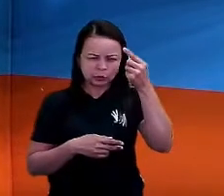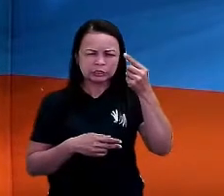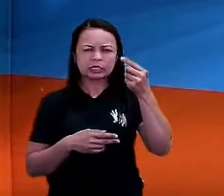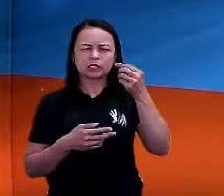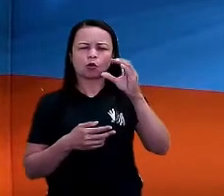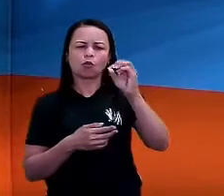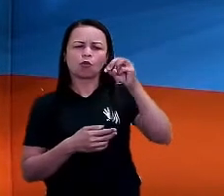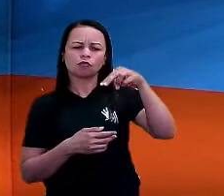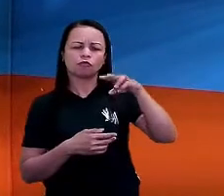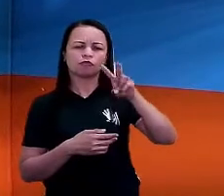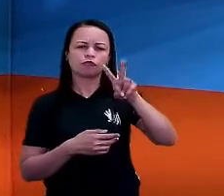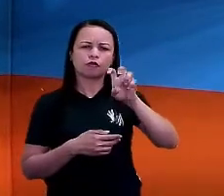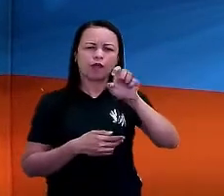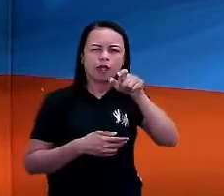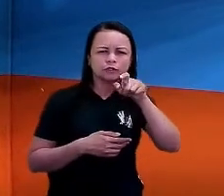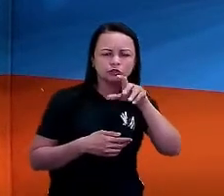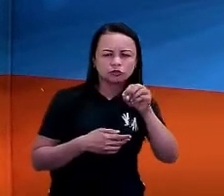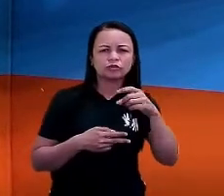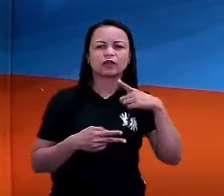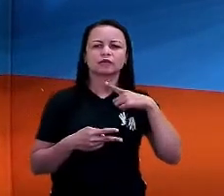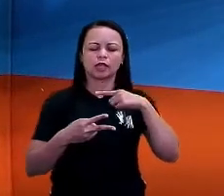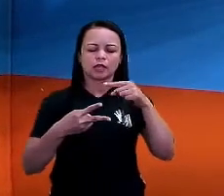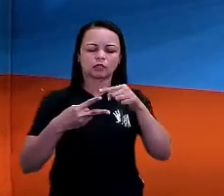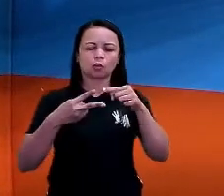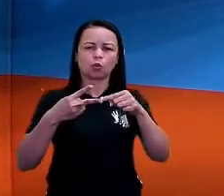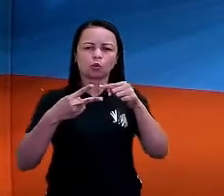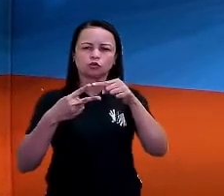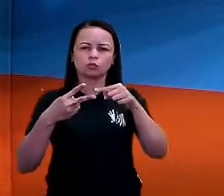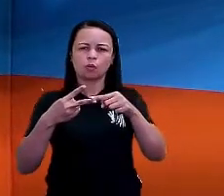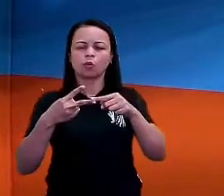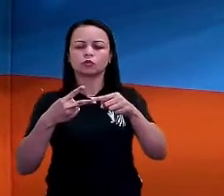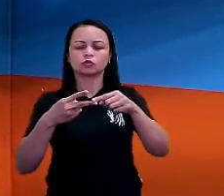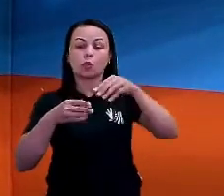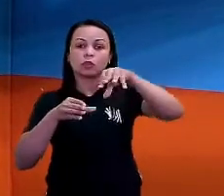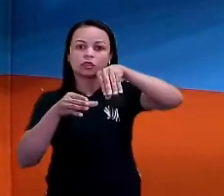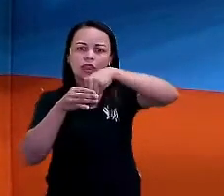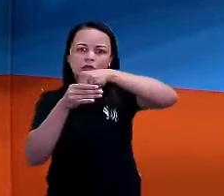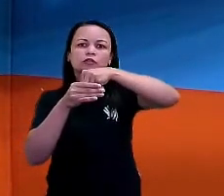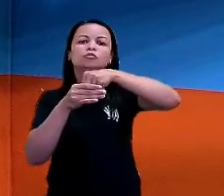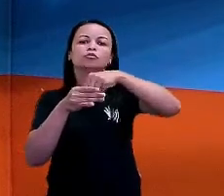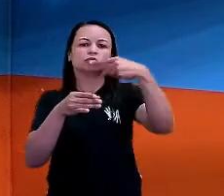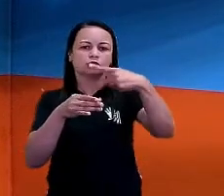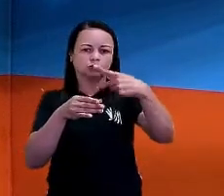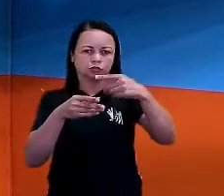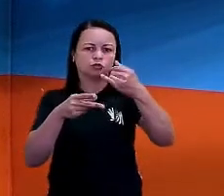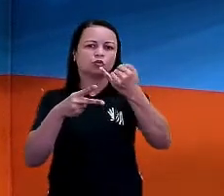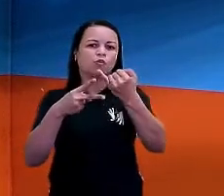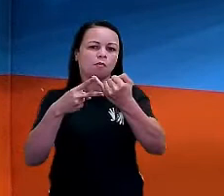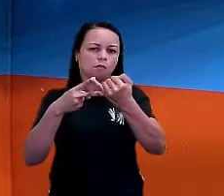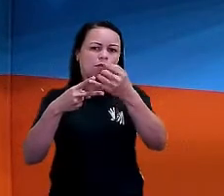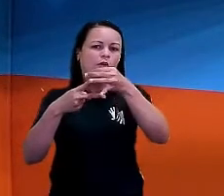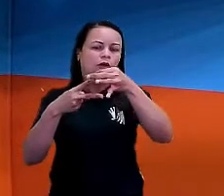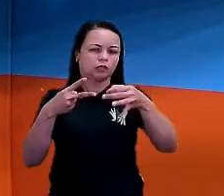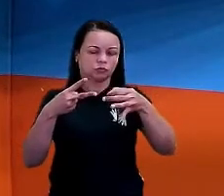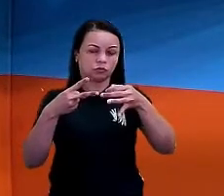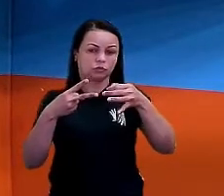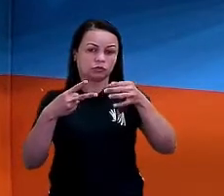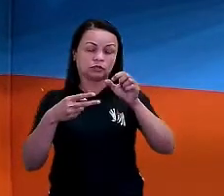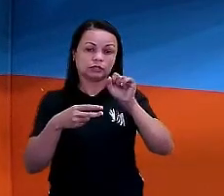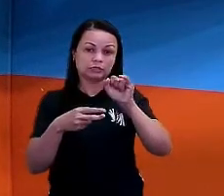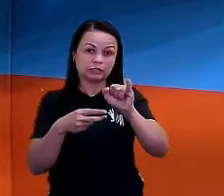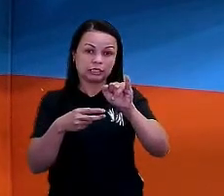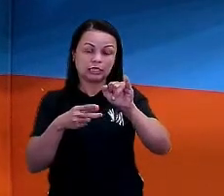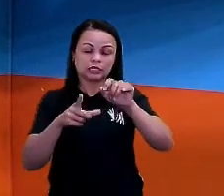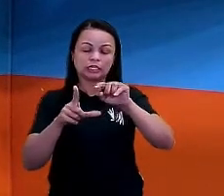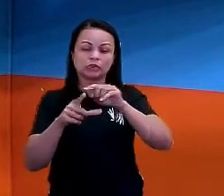ter a ideia de que dois pontos, né, no polígono, dentro do polígono. Se o segmento de